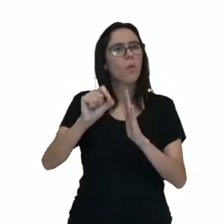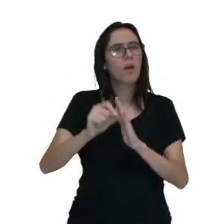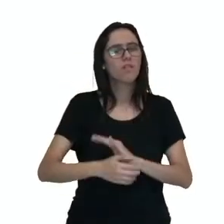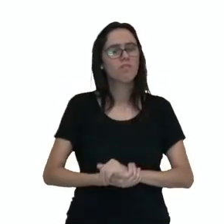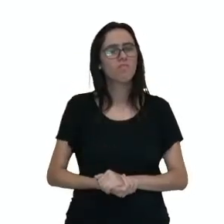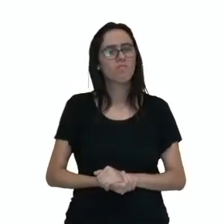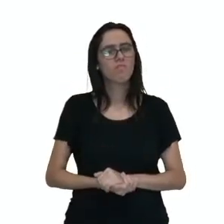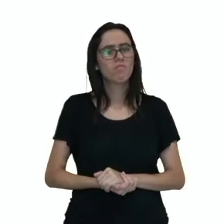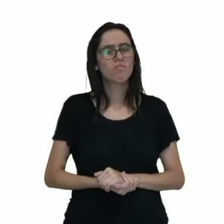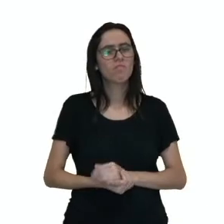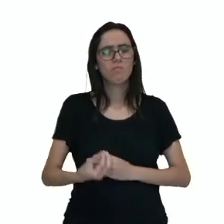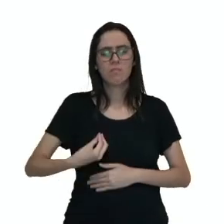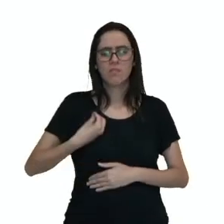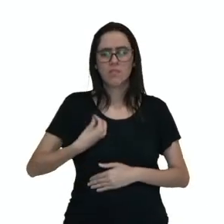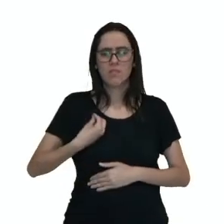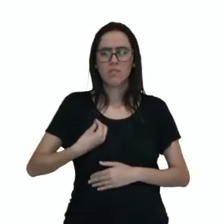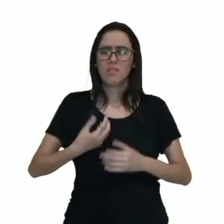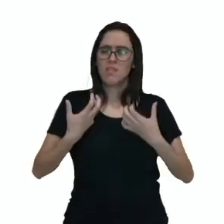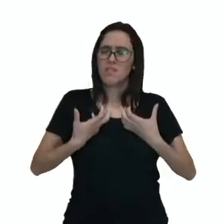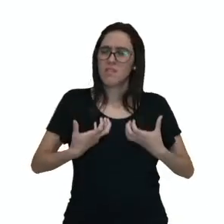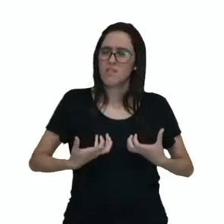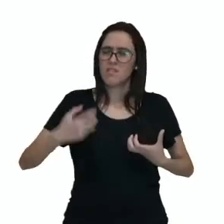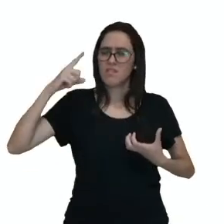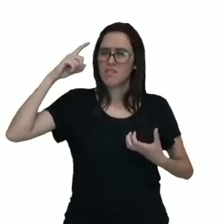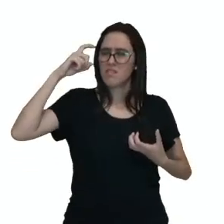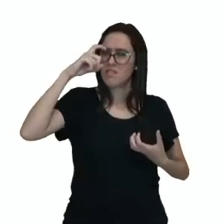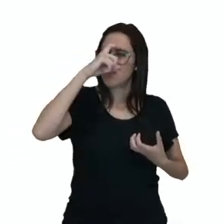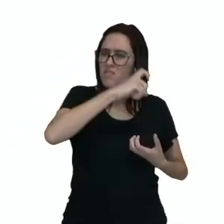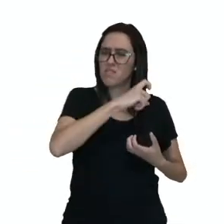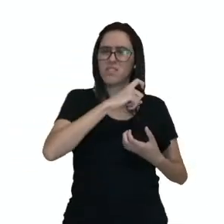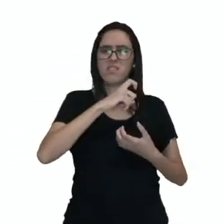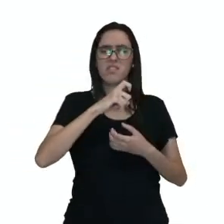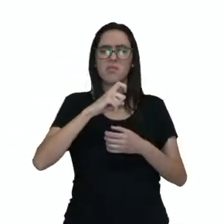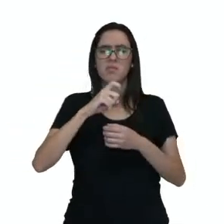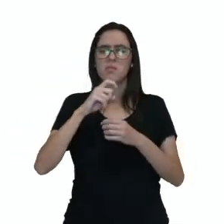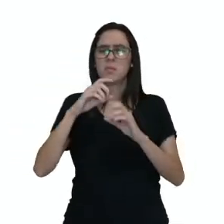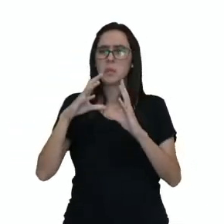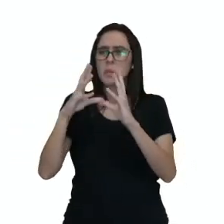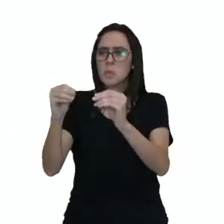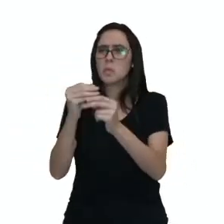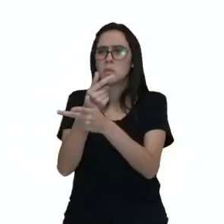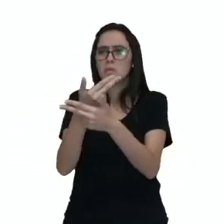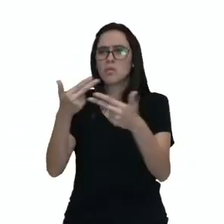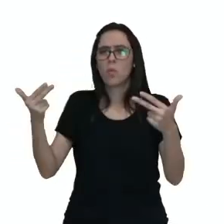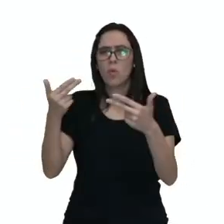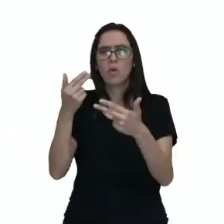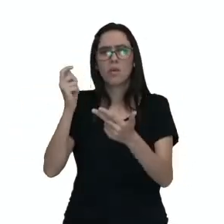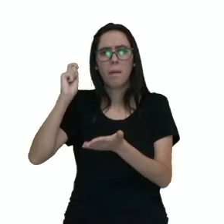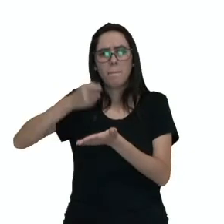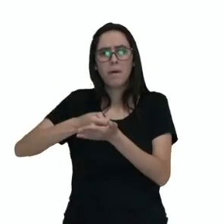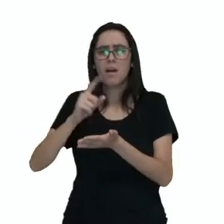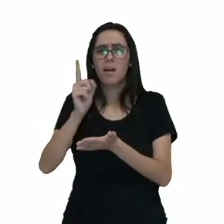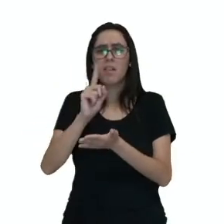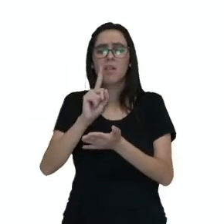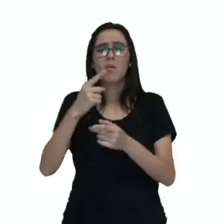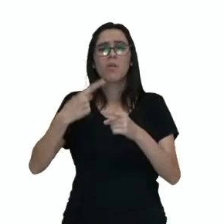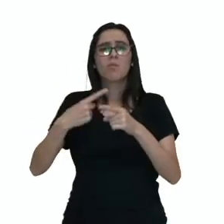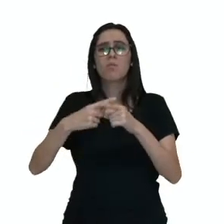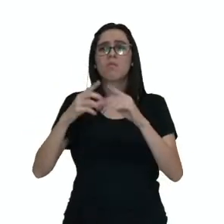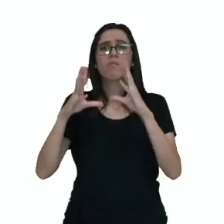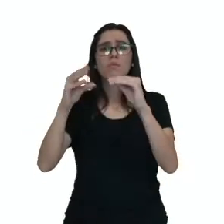la vida não é quanto cuesta las cosas, sino que todo tenga precio.